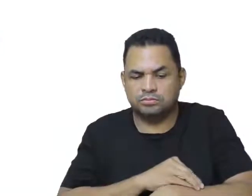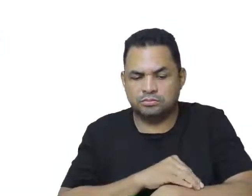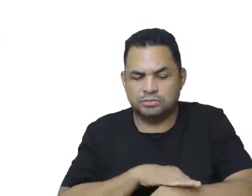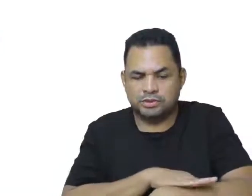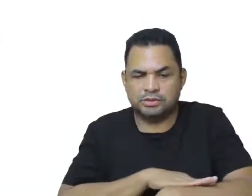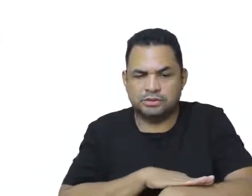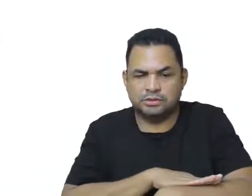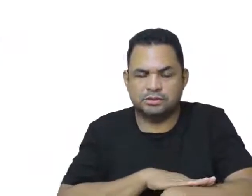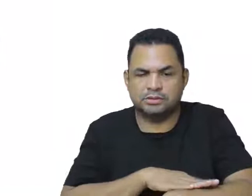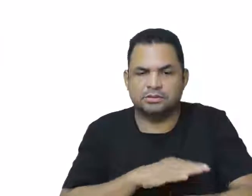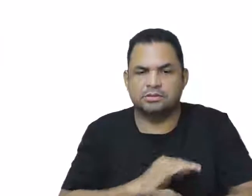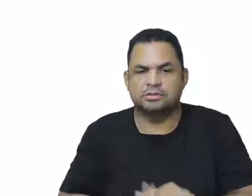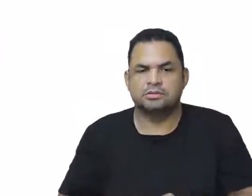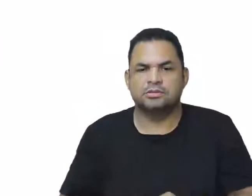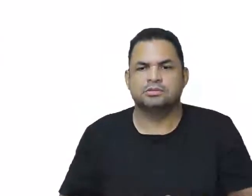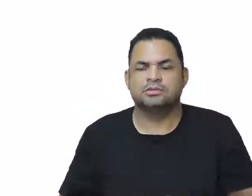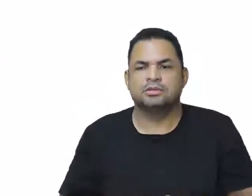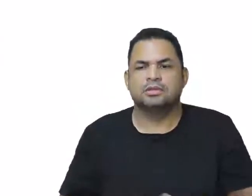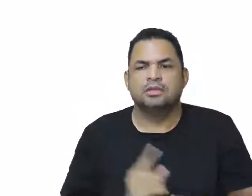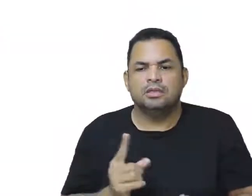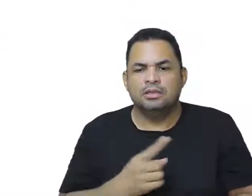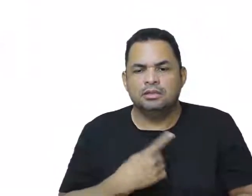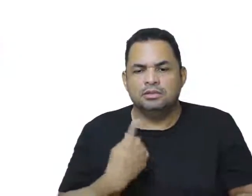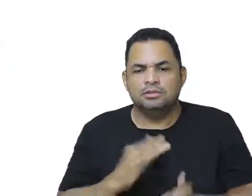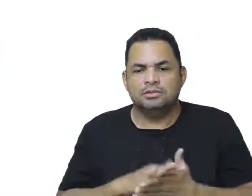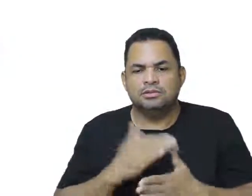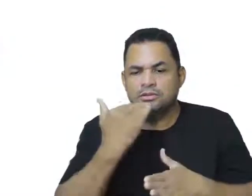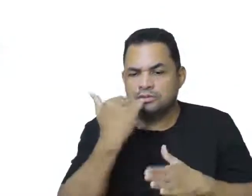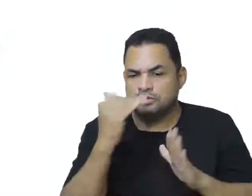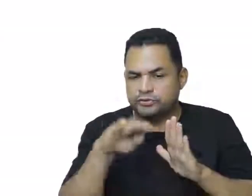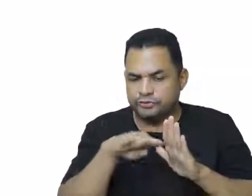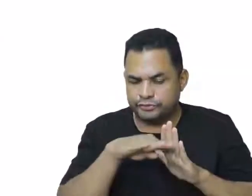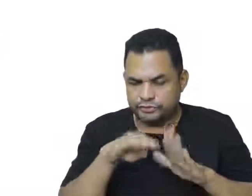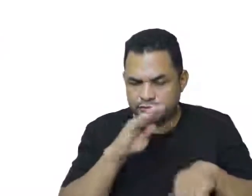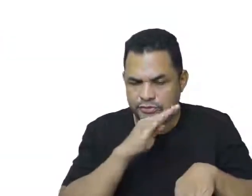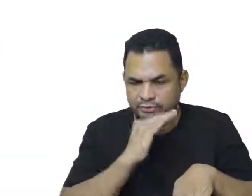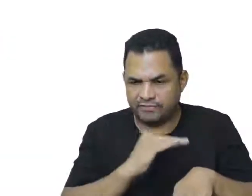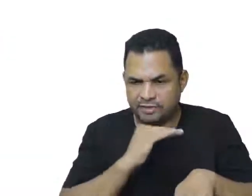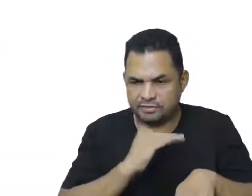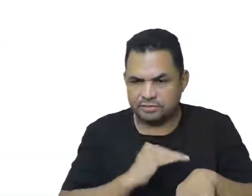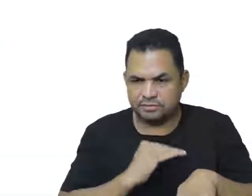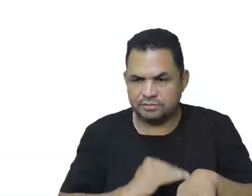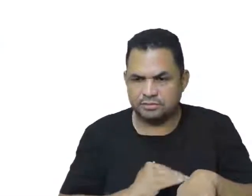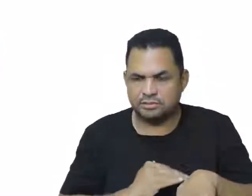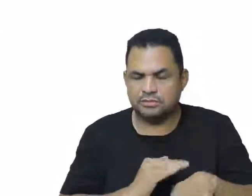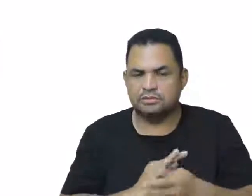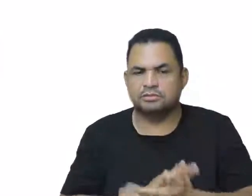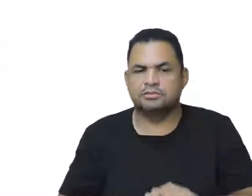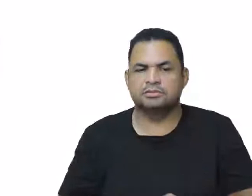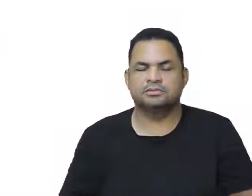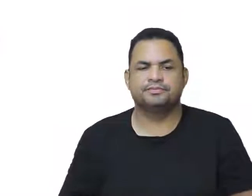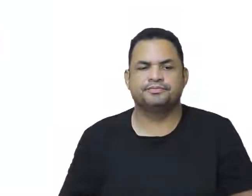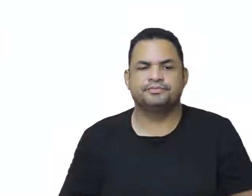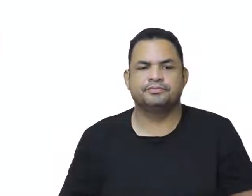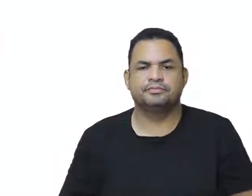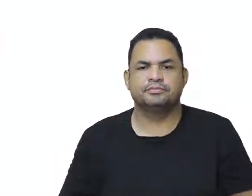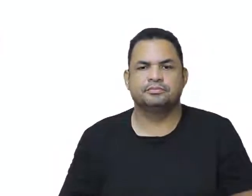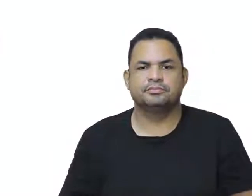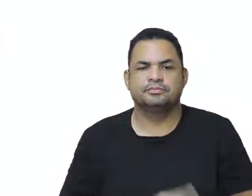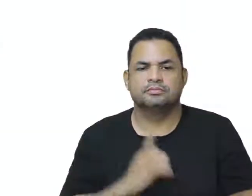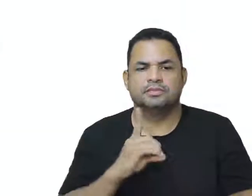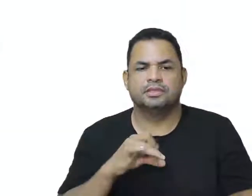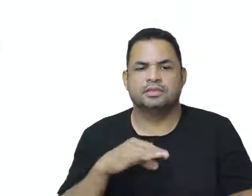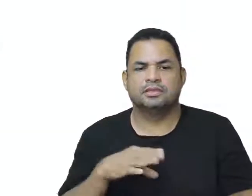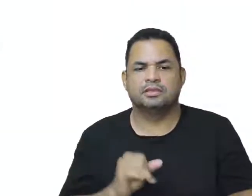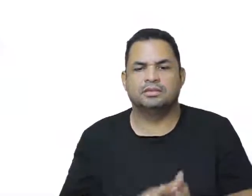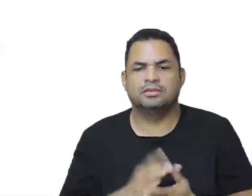está falando. Mas como a gente está falando das divisões da pele, então a gente tem que citar todas as características. Então, na